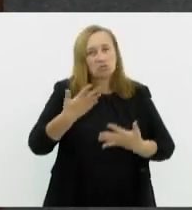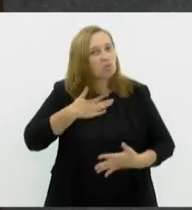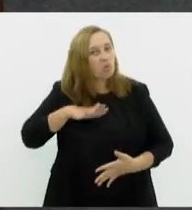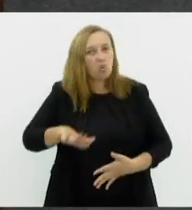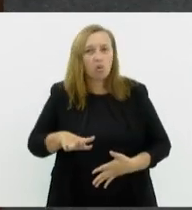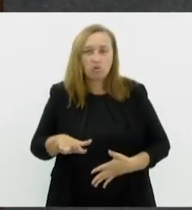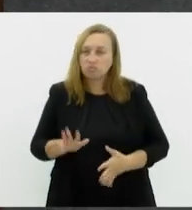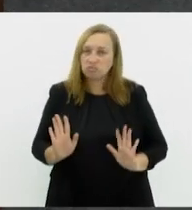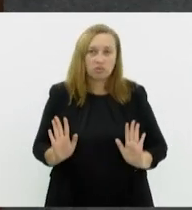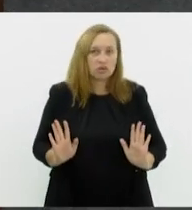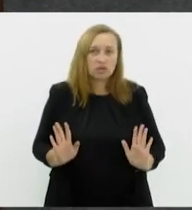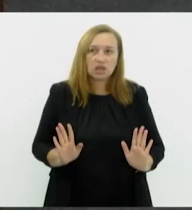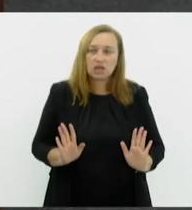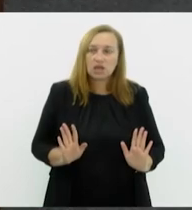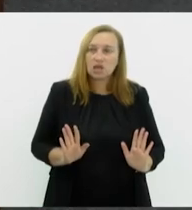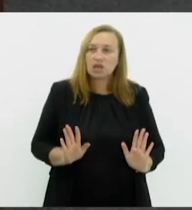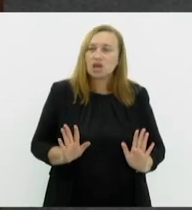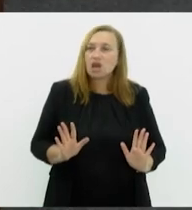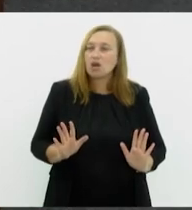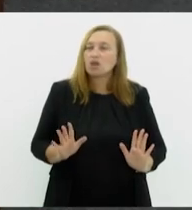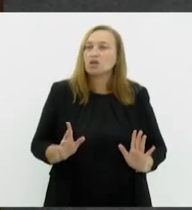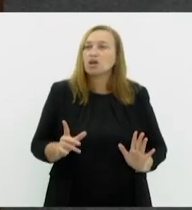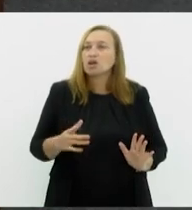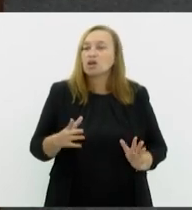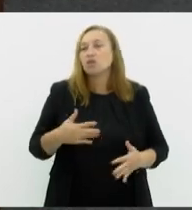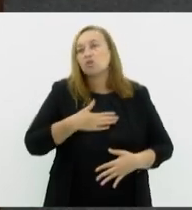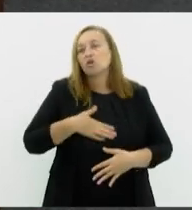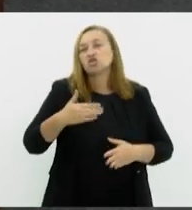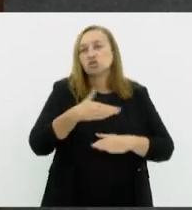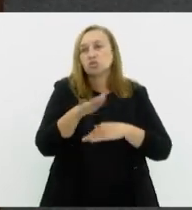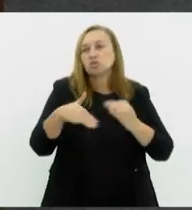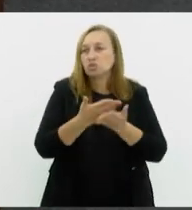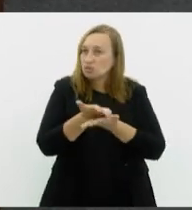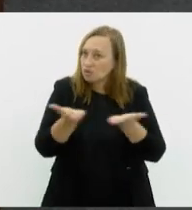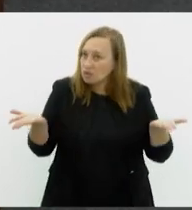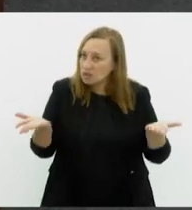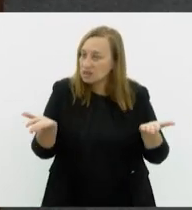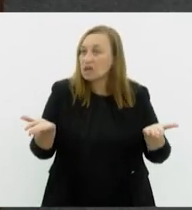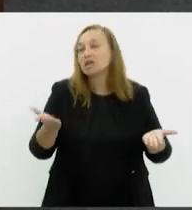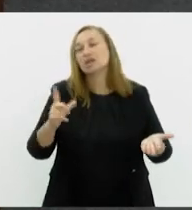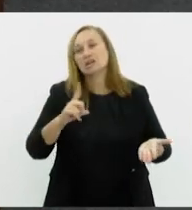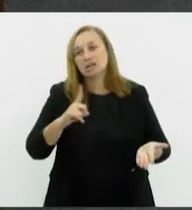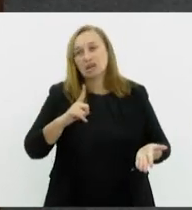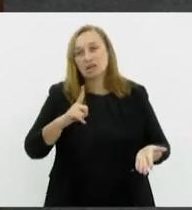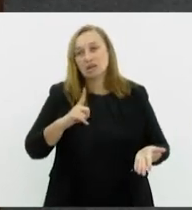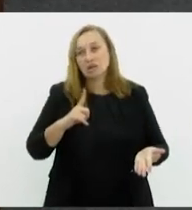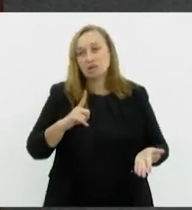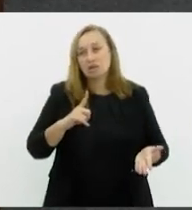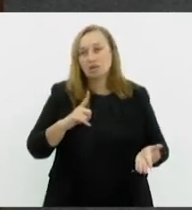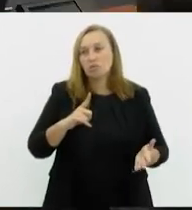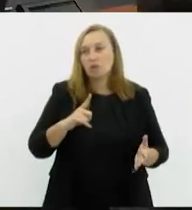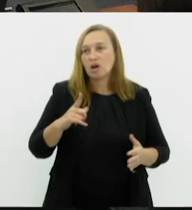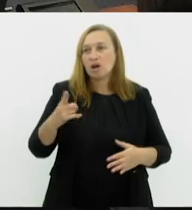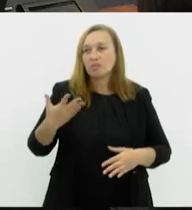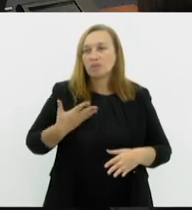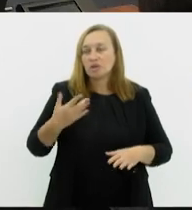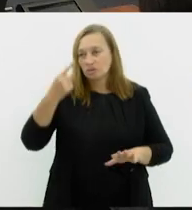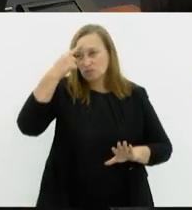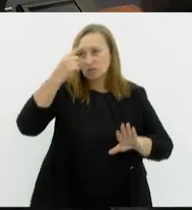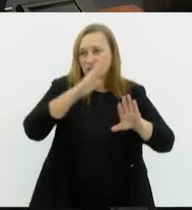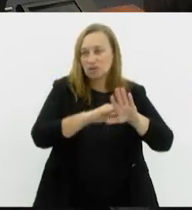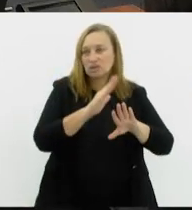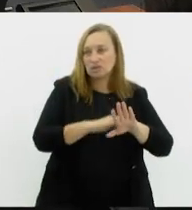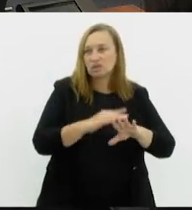ninguém e não tenho ninguém nessa casa como inimigo. Tenho como adversário ideológico. Isso aí.